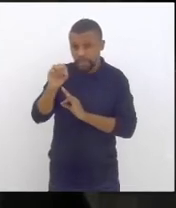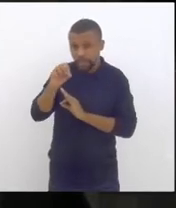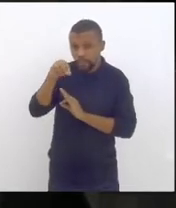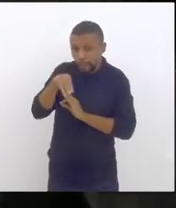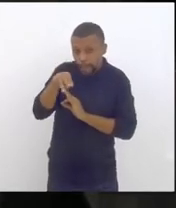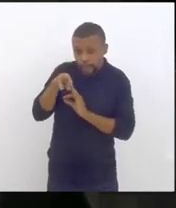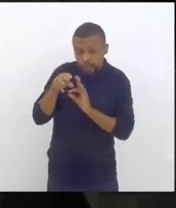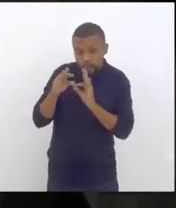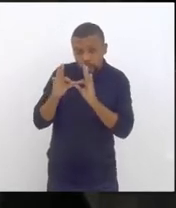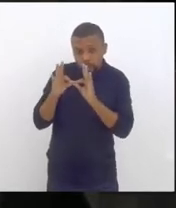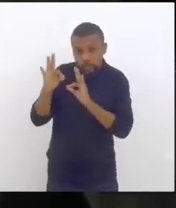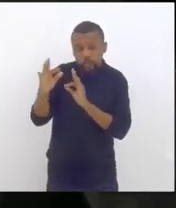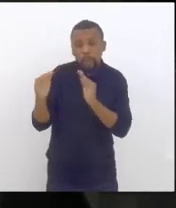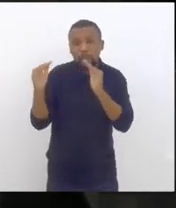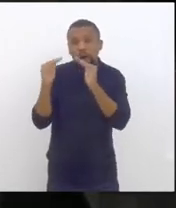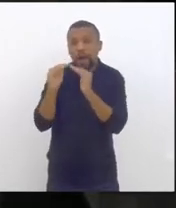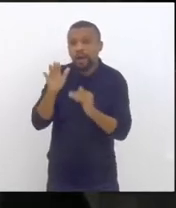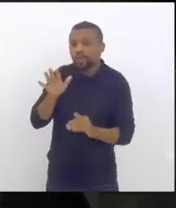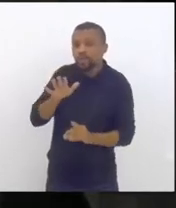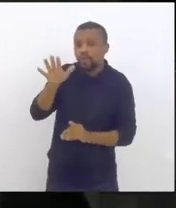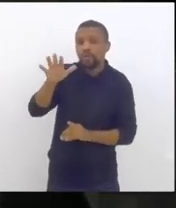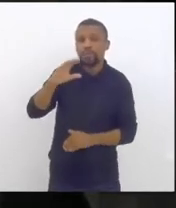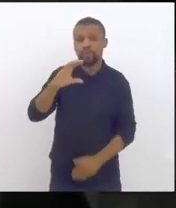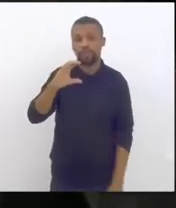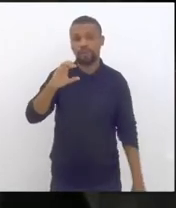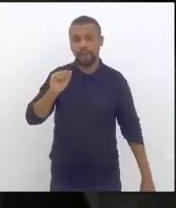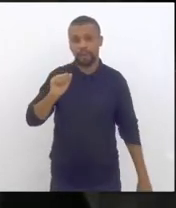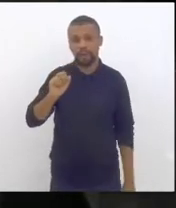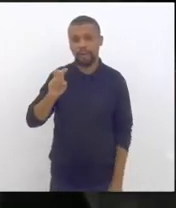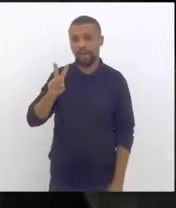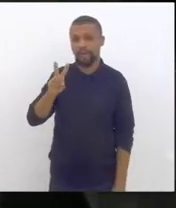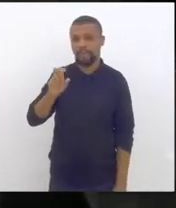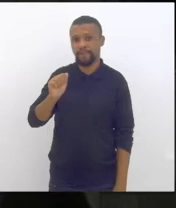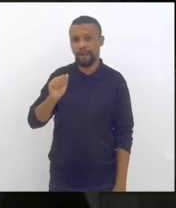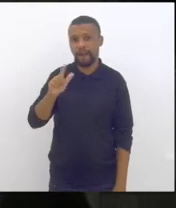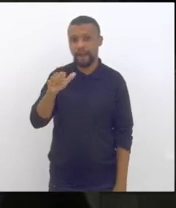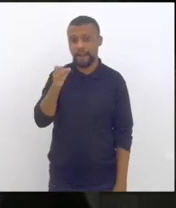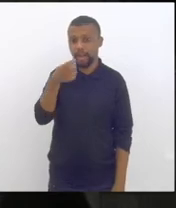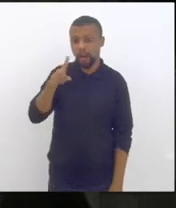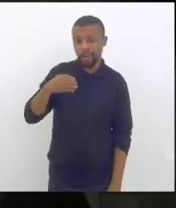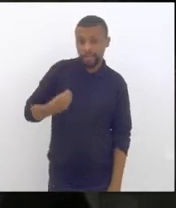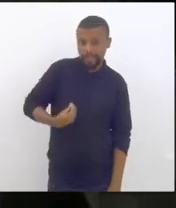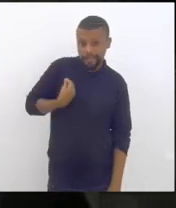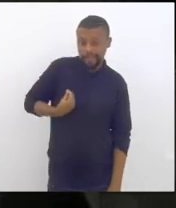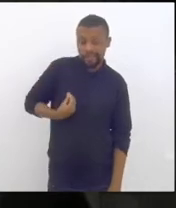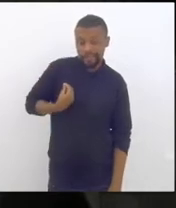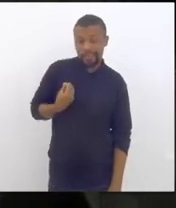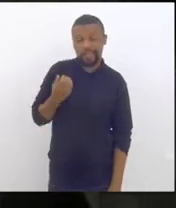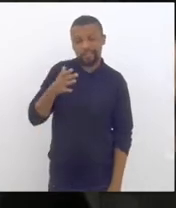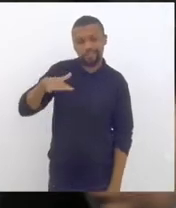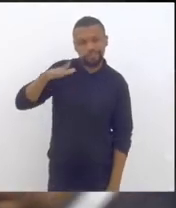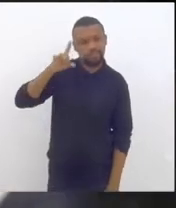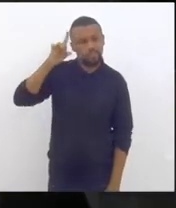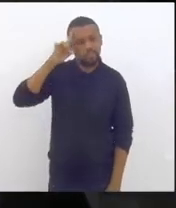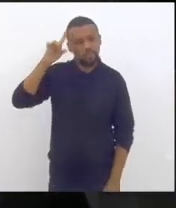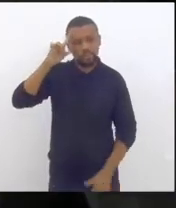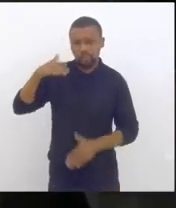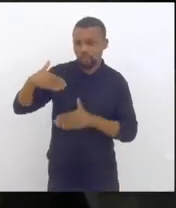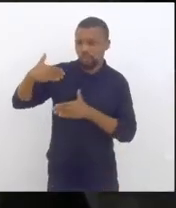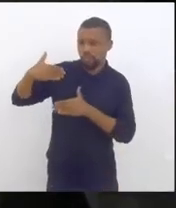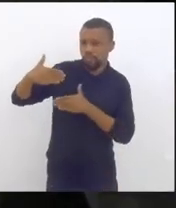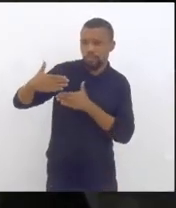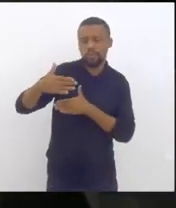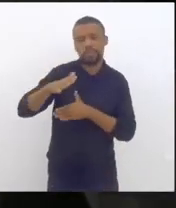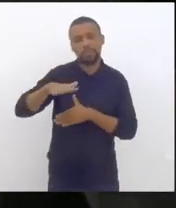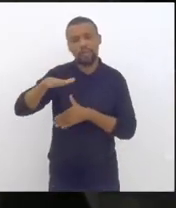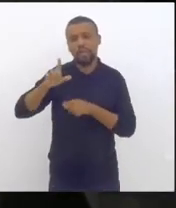a morar no Morro do Cavalão onde a vida cotidiana é daquela